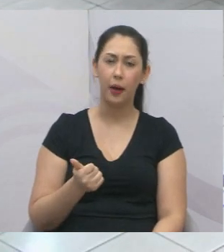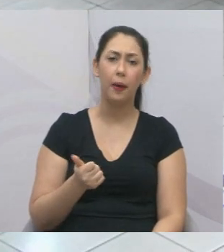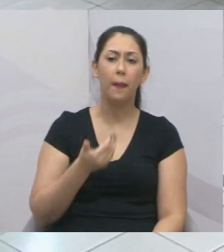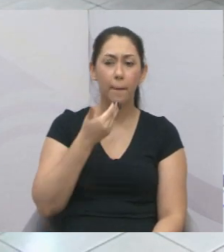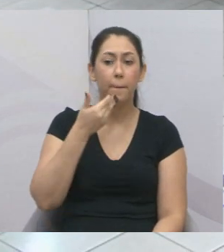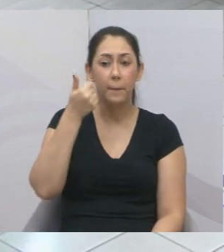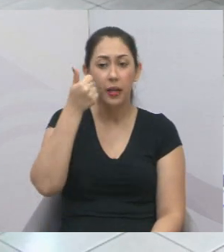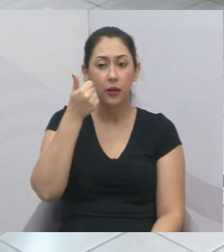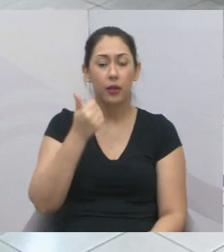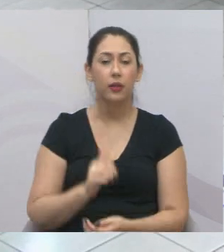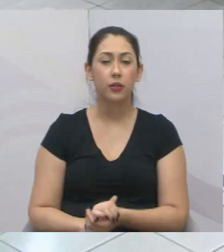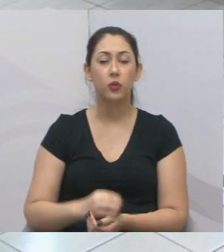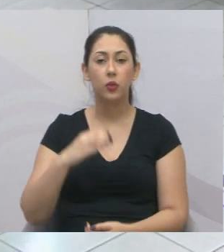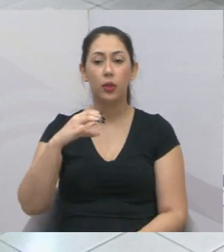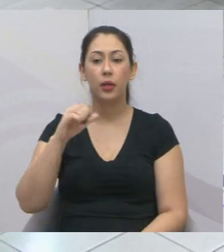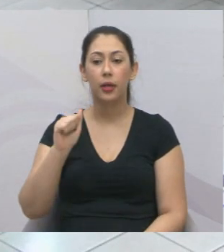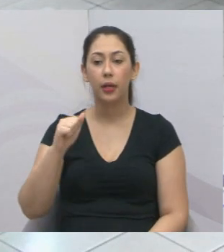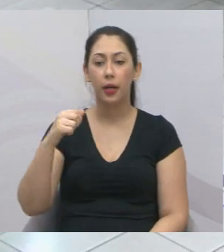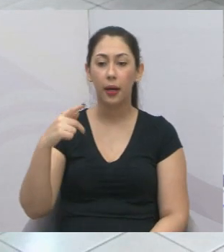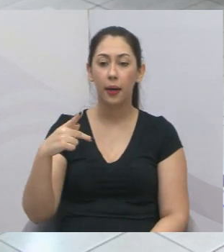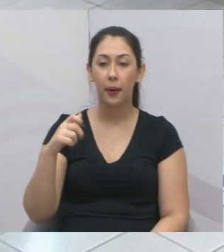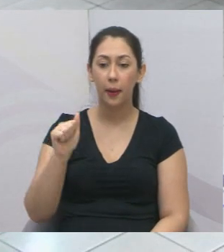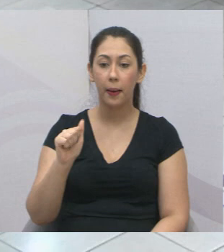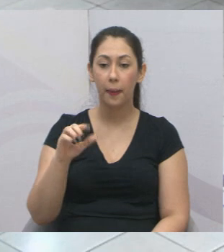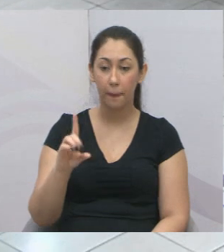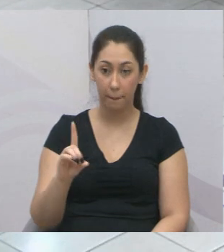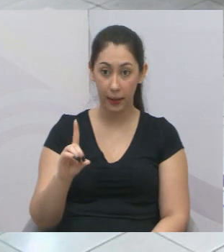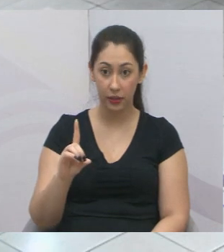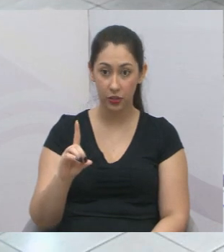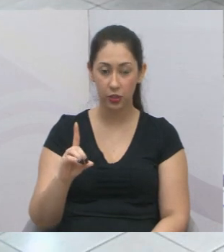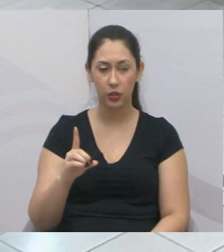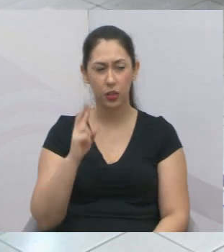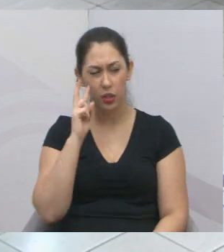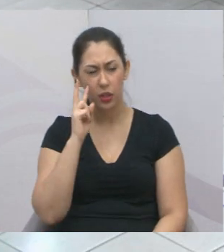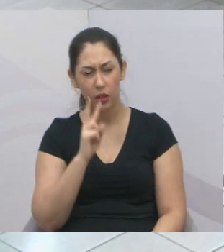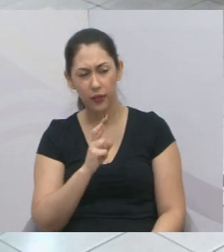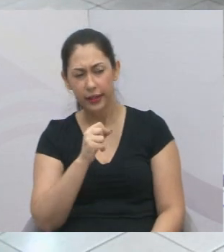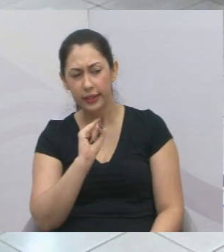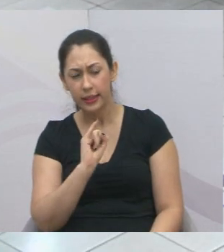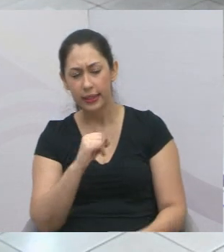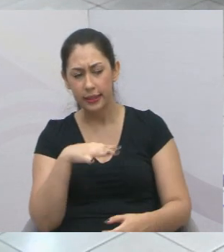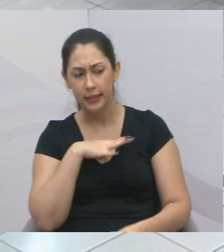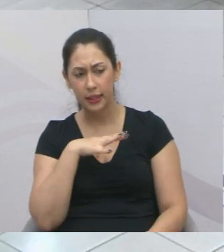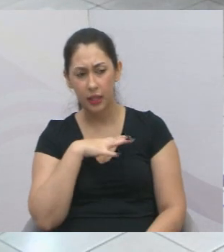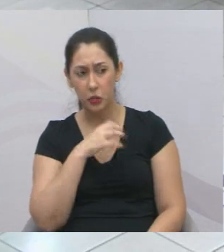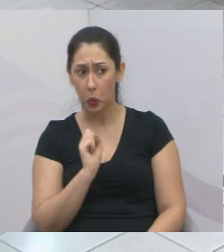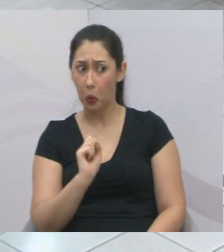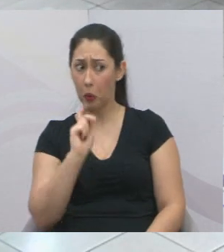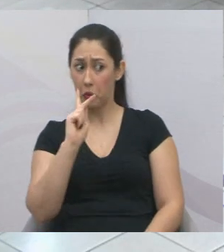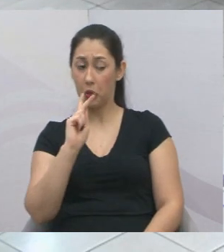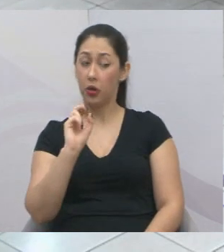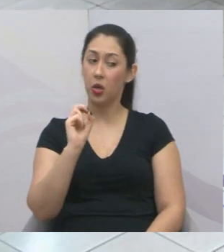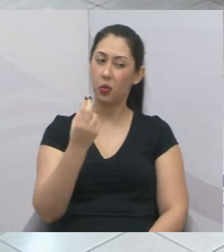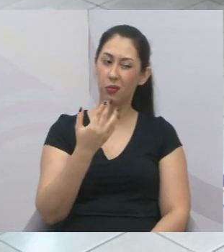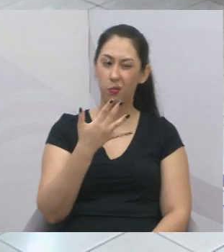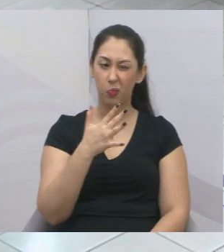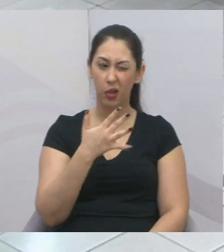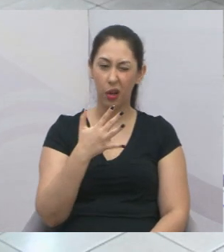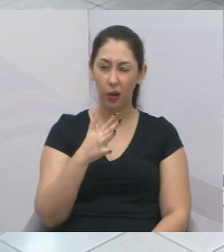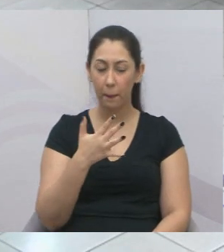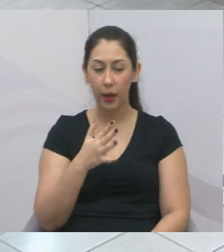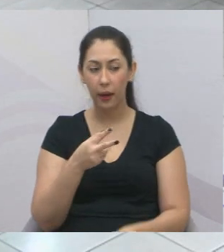sistema chamado CAPAG, que é o sistema do governo federal que avalia os municípios do Brasil inteiro, que